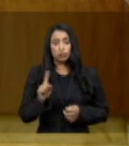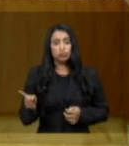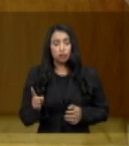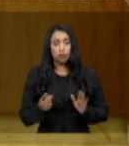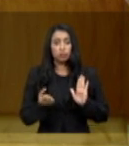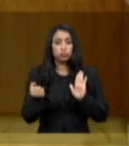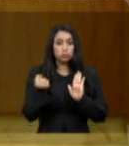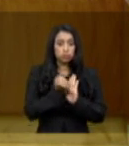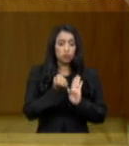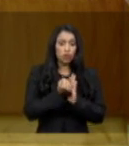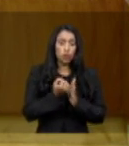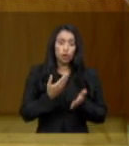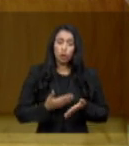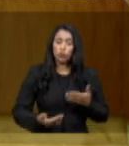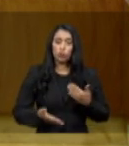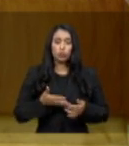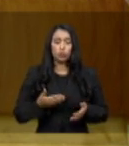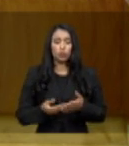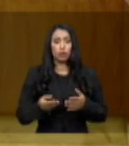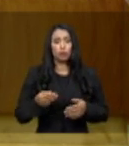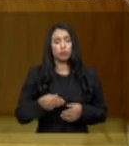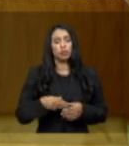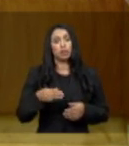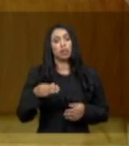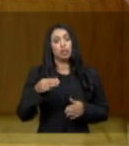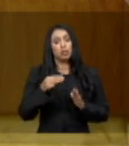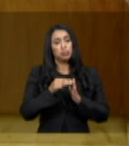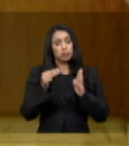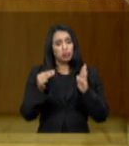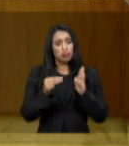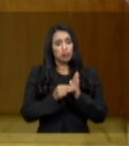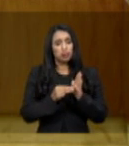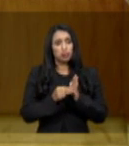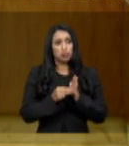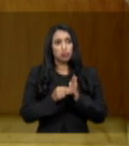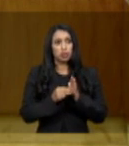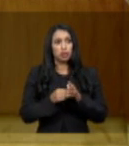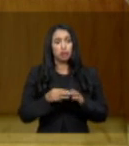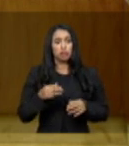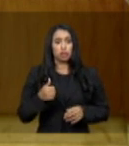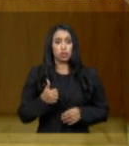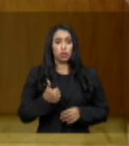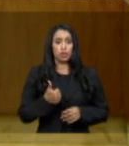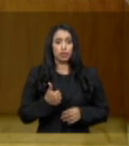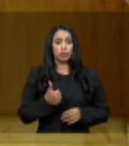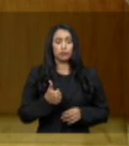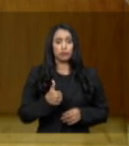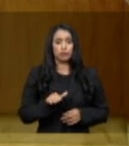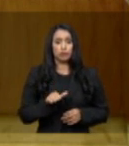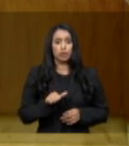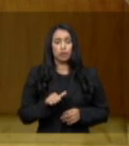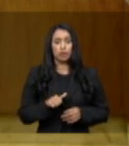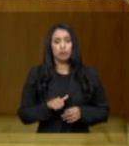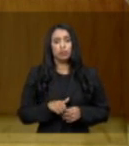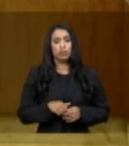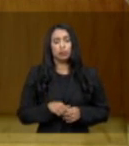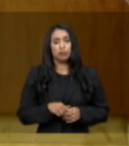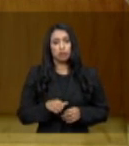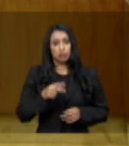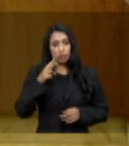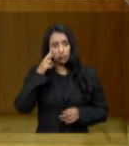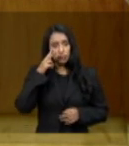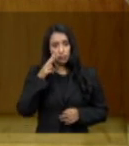referendar isso qualquer medida administrativa que não fosse compatível com isso seria e nenhum impacto pelo poder a importante é